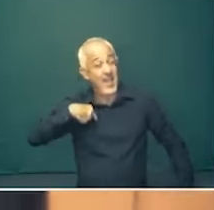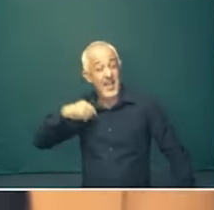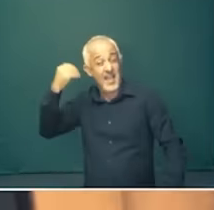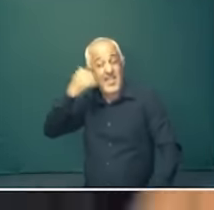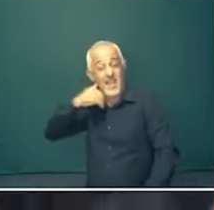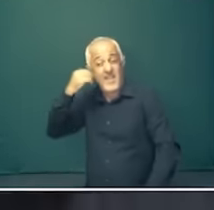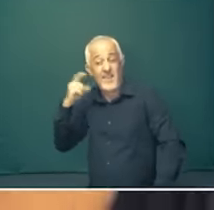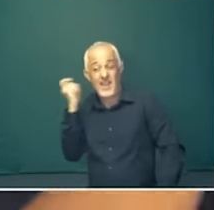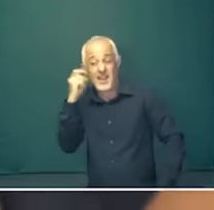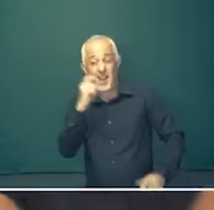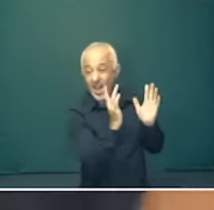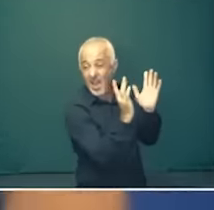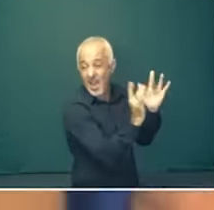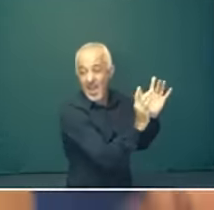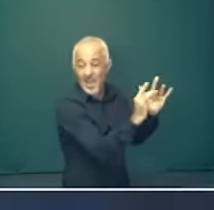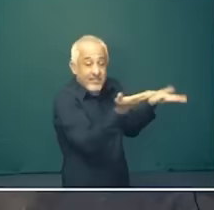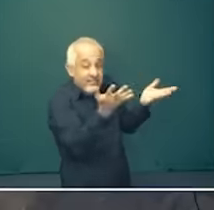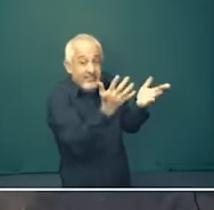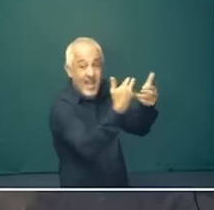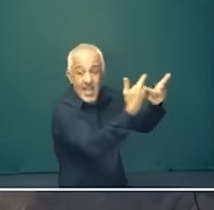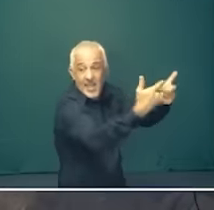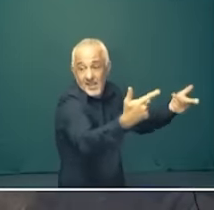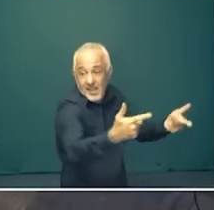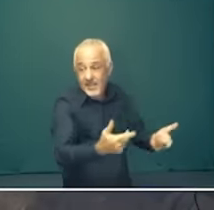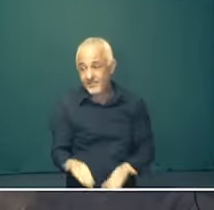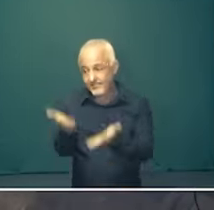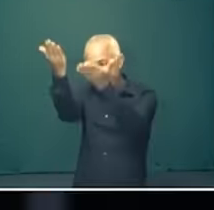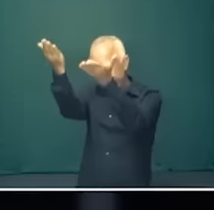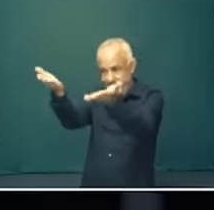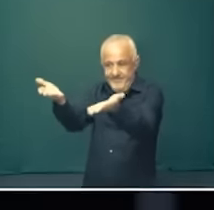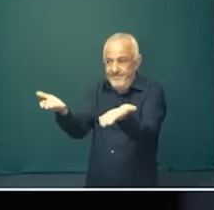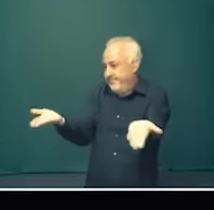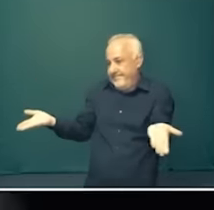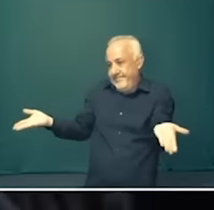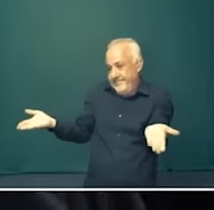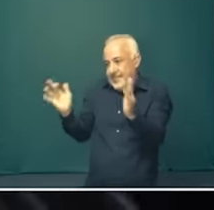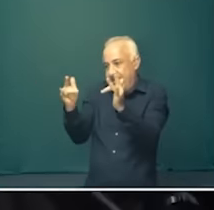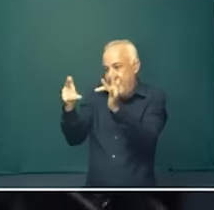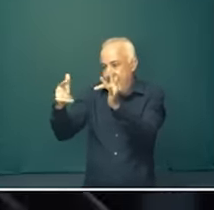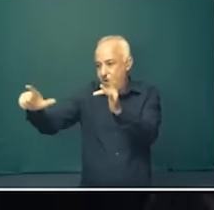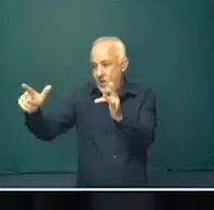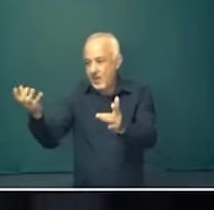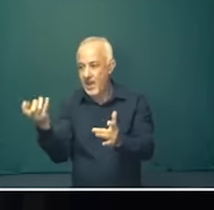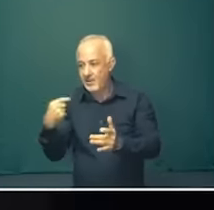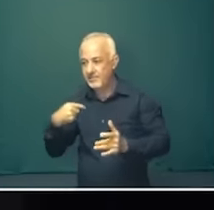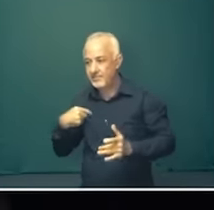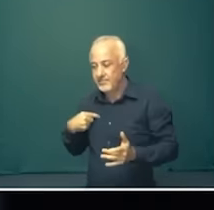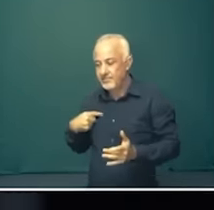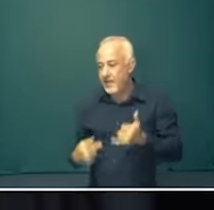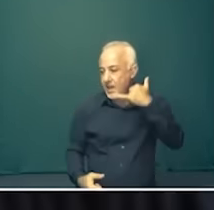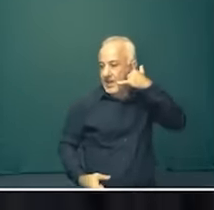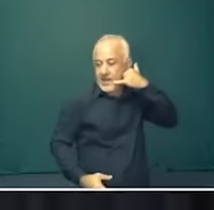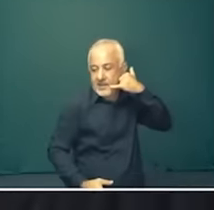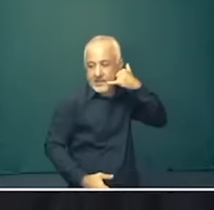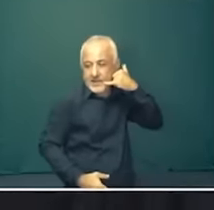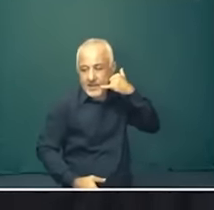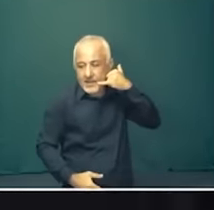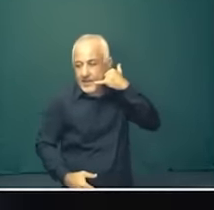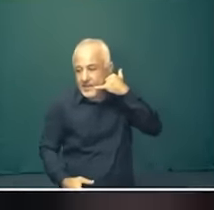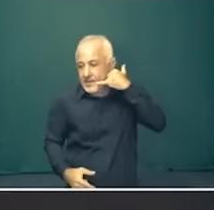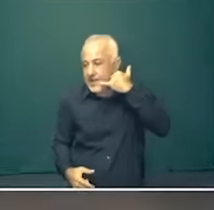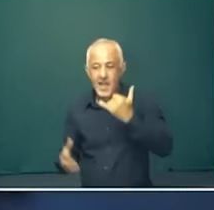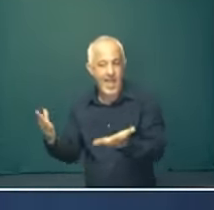bandido, tirãozinho nenê? Olha pra você, tá namorando e me querendo. Tô ligando pra você, mas